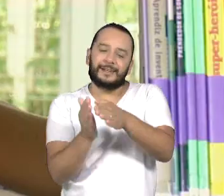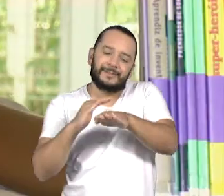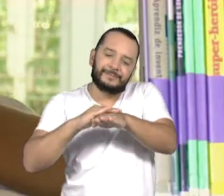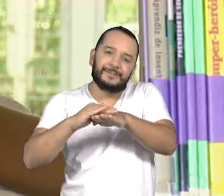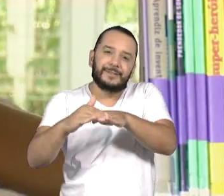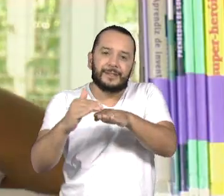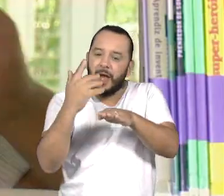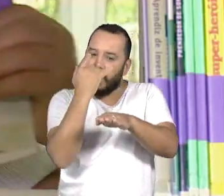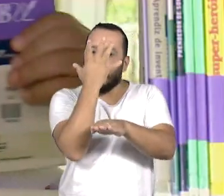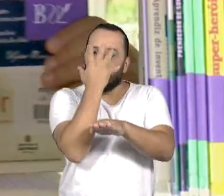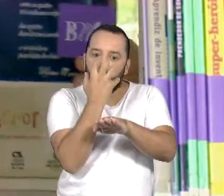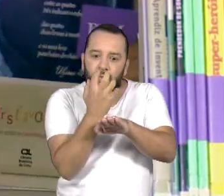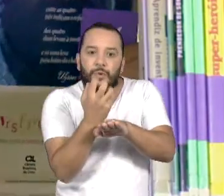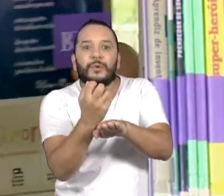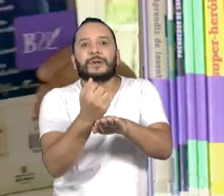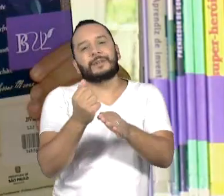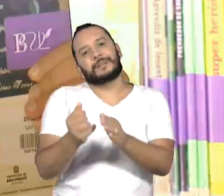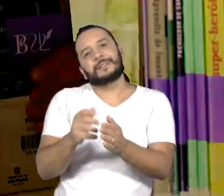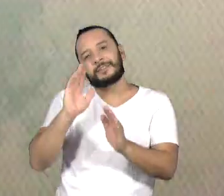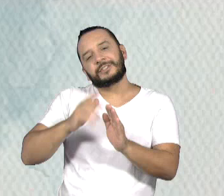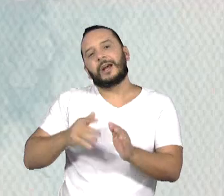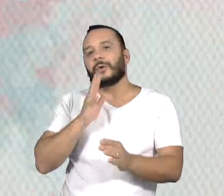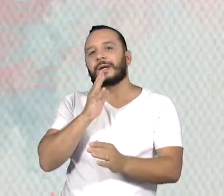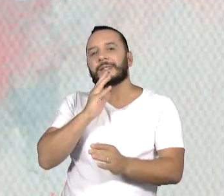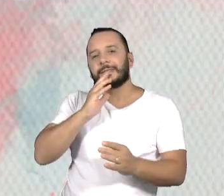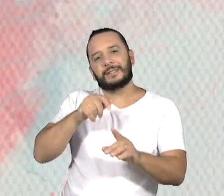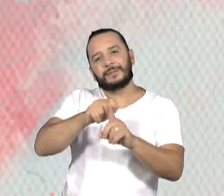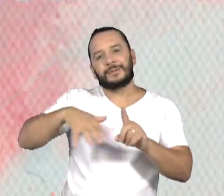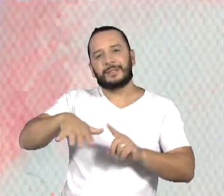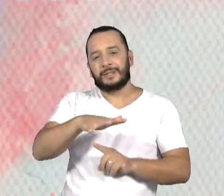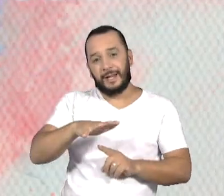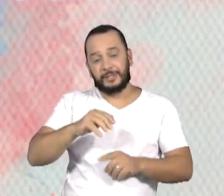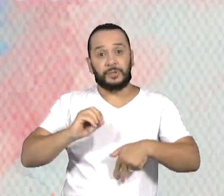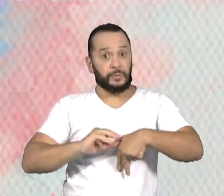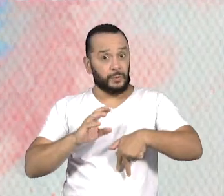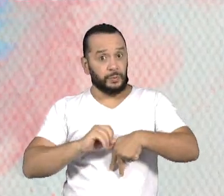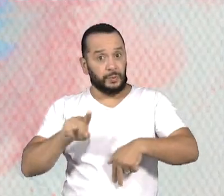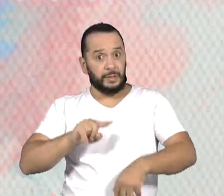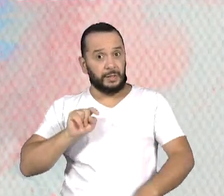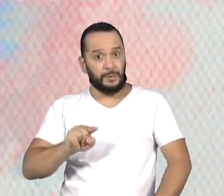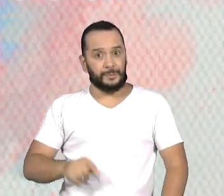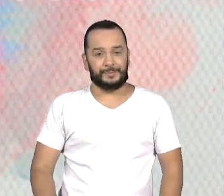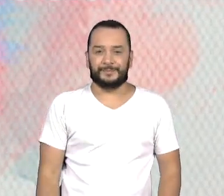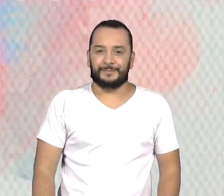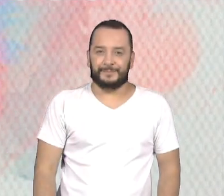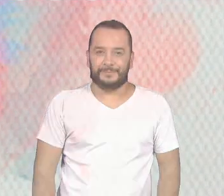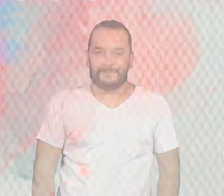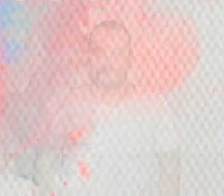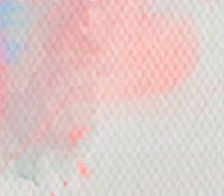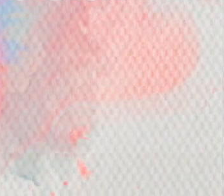convite para folhear o mundo realização TV Cultura Itaú Social